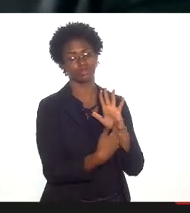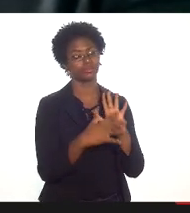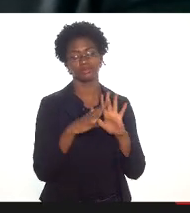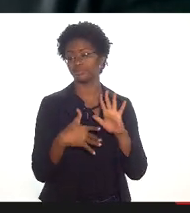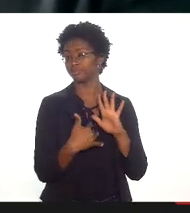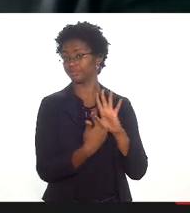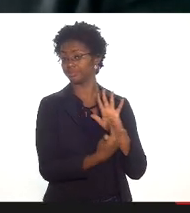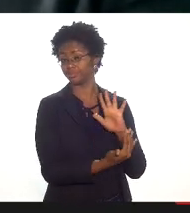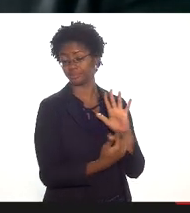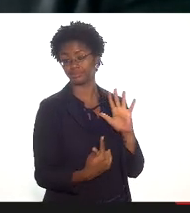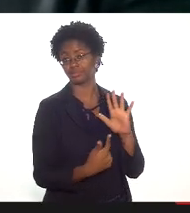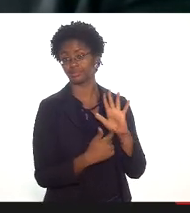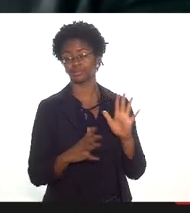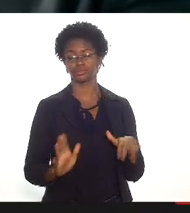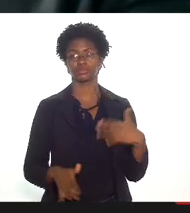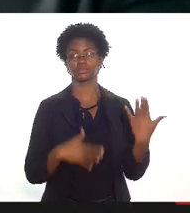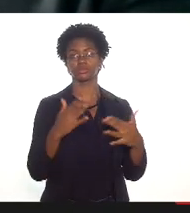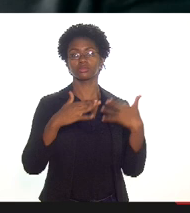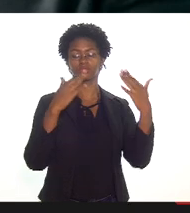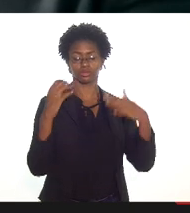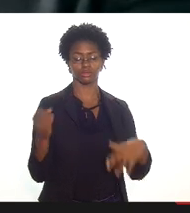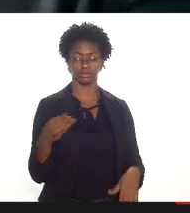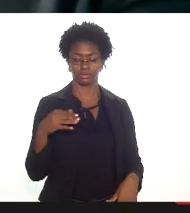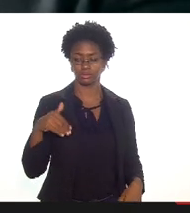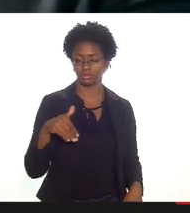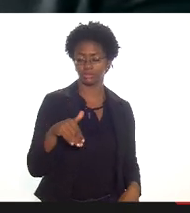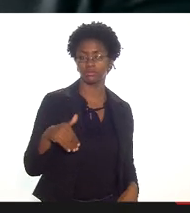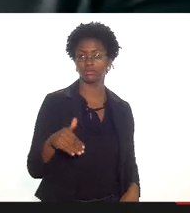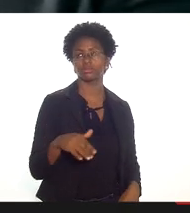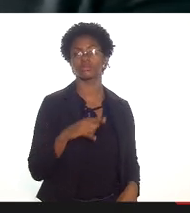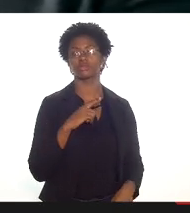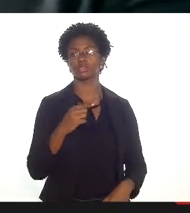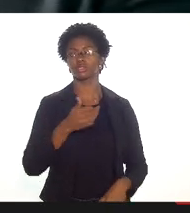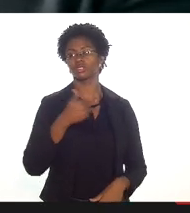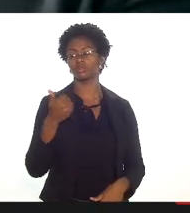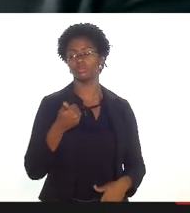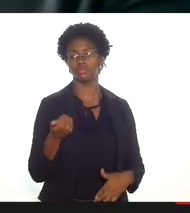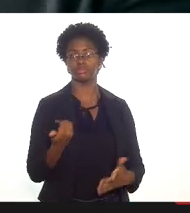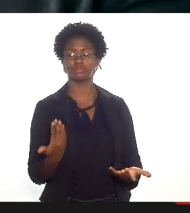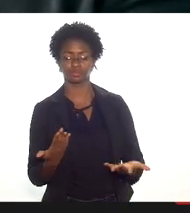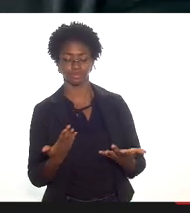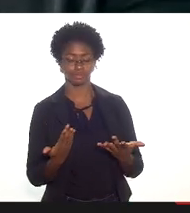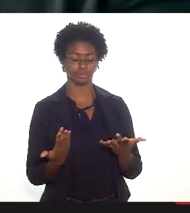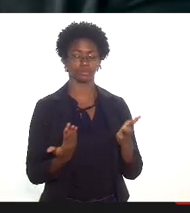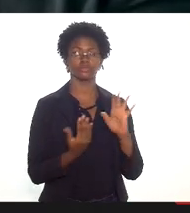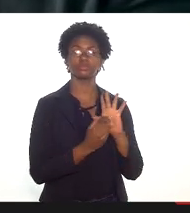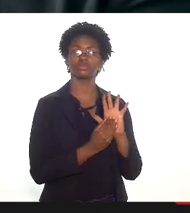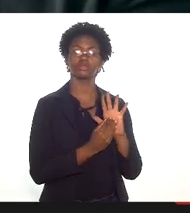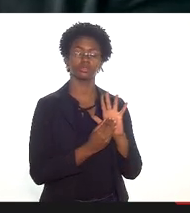Cronograma da evolução recente. Teve uma primeira inserção de leitos